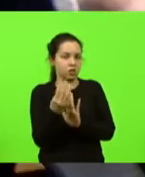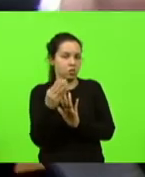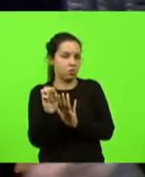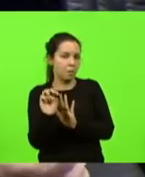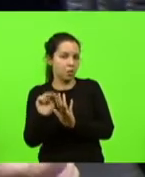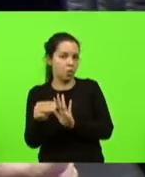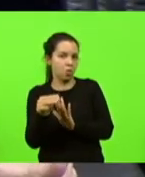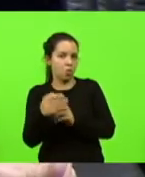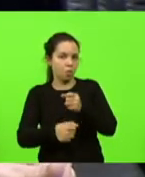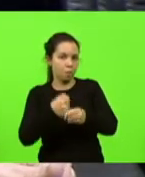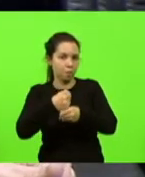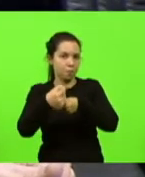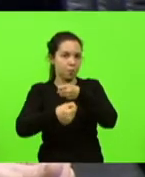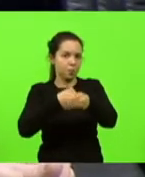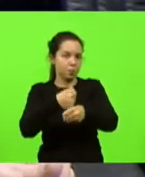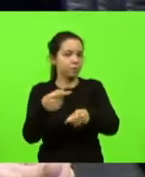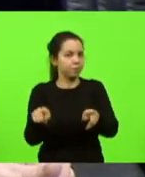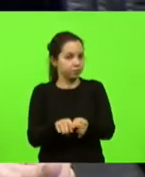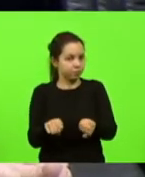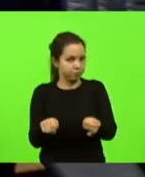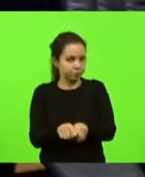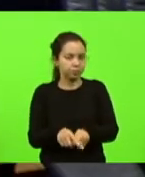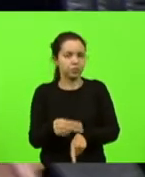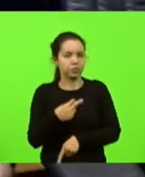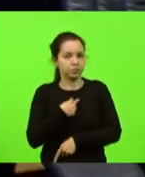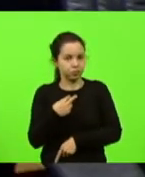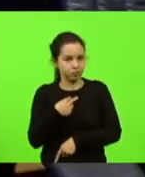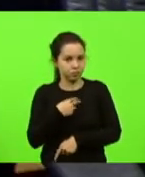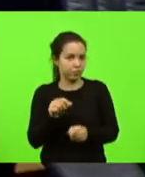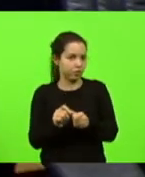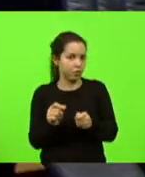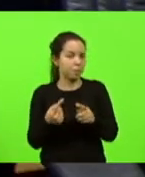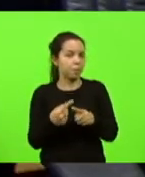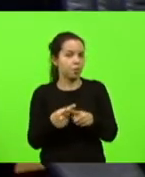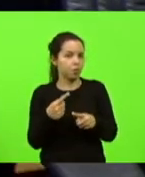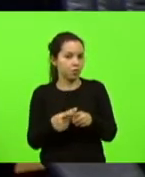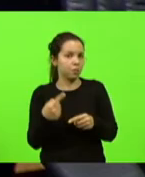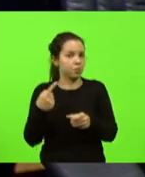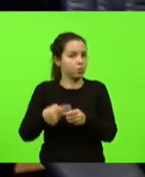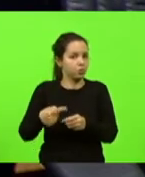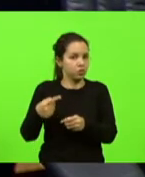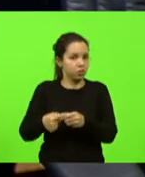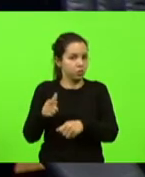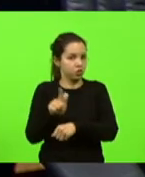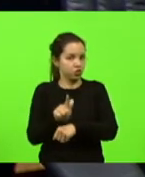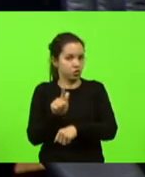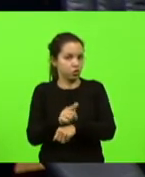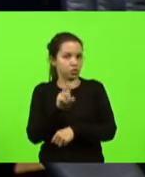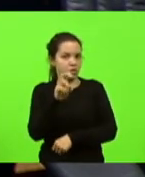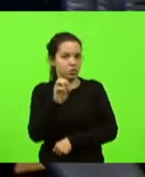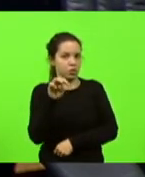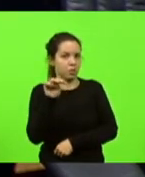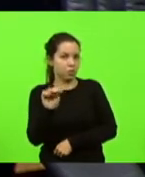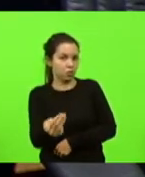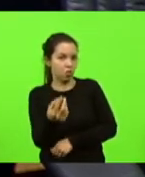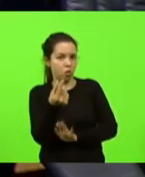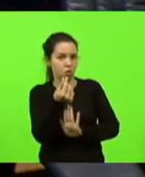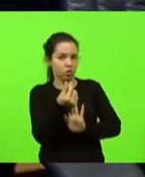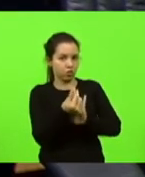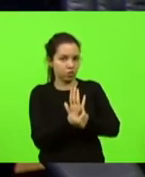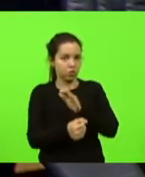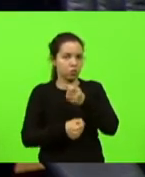Então, ele também não poderia fazer isso, porque esse município faz gestão de 50 milhões do orçamento